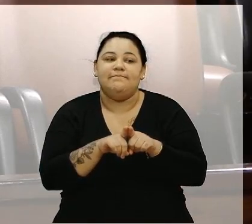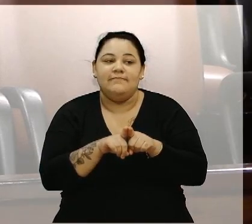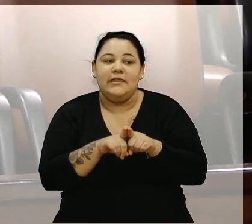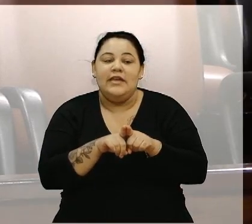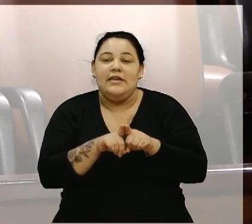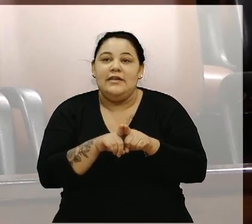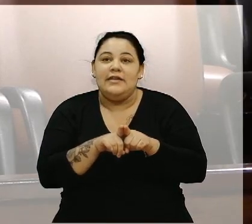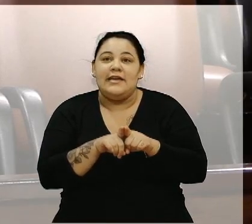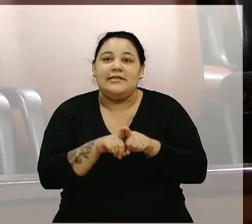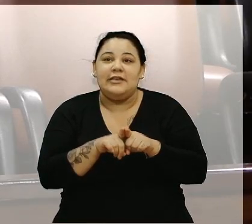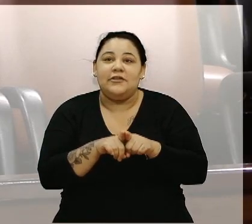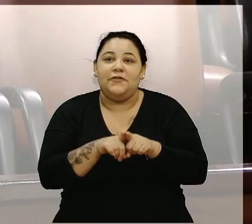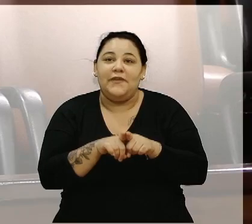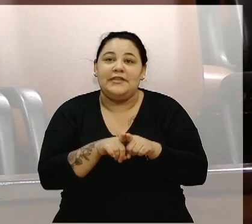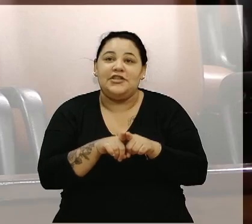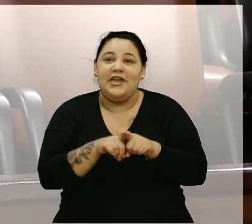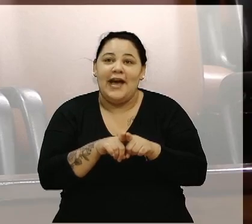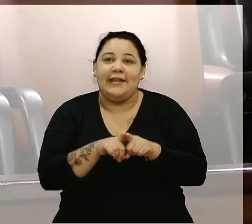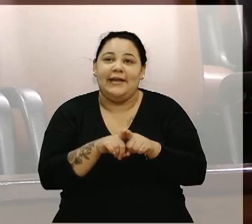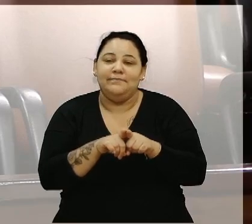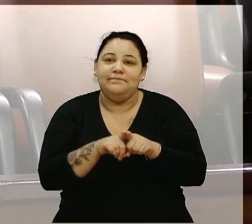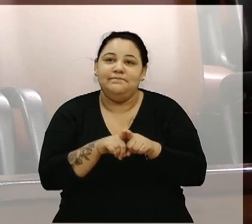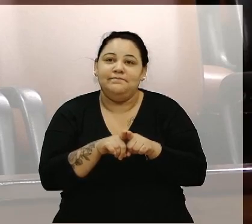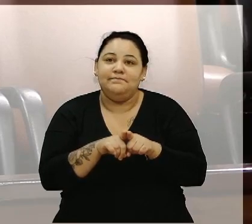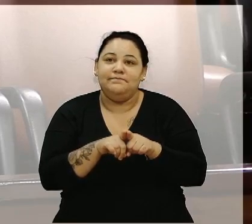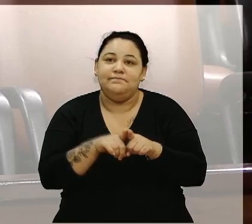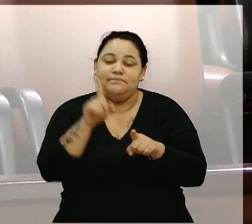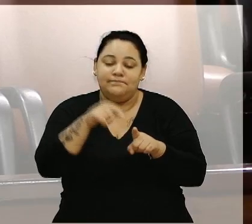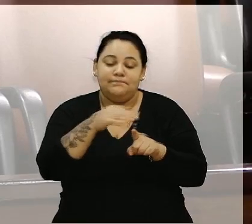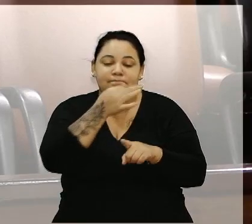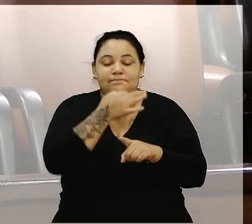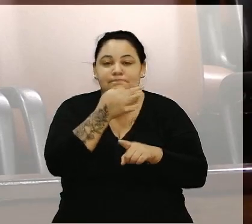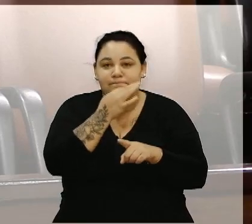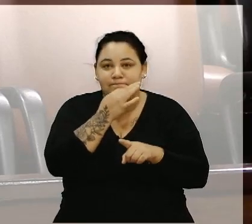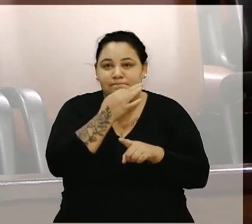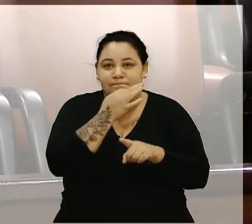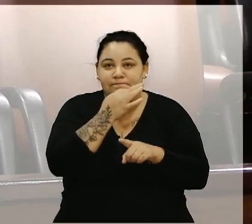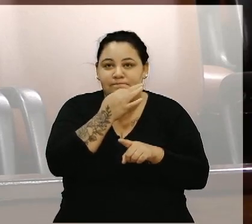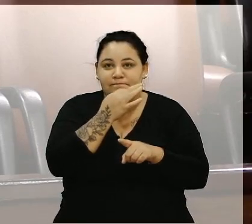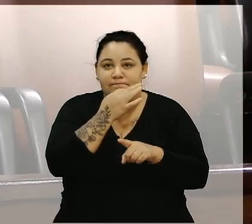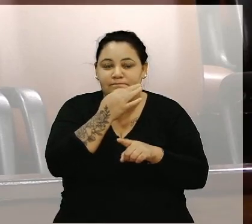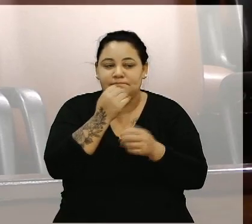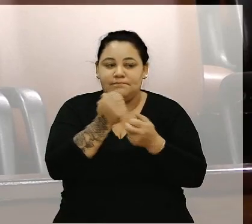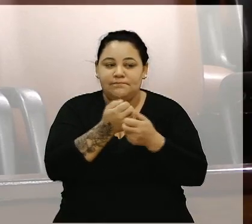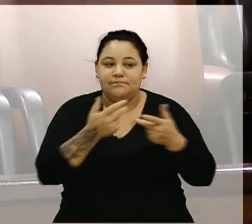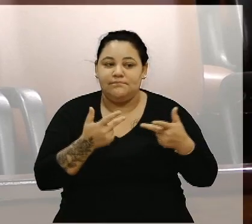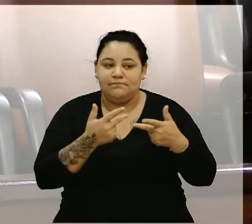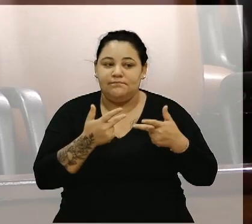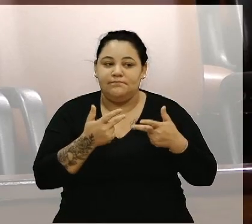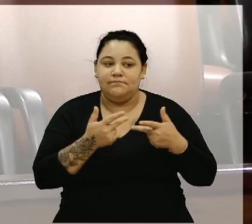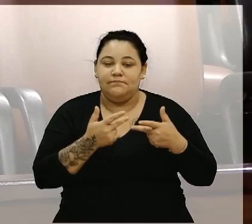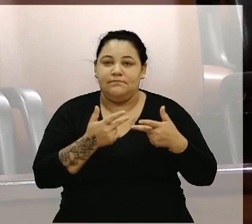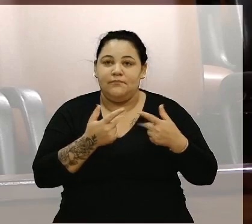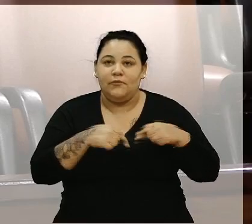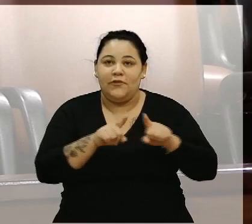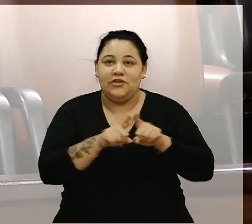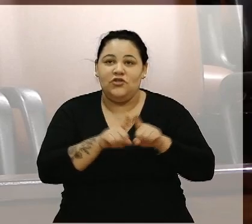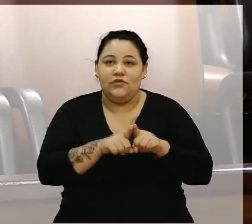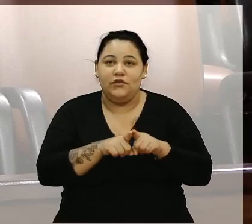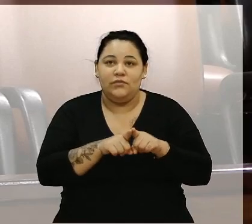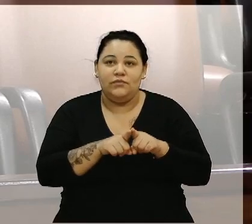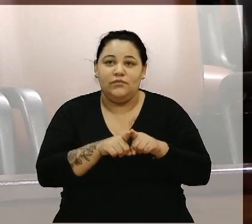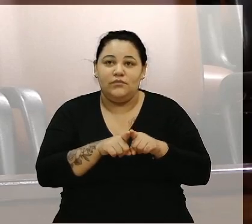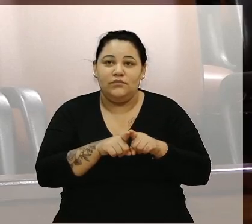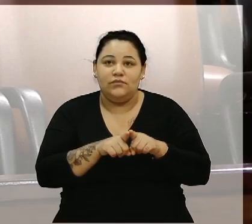Caxias do Sul e vi uma construção de uma casa com os pilares dentro da água, com os pilares em cima dos